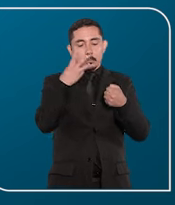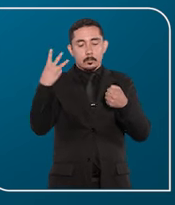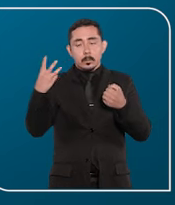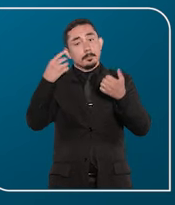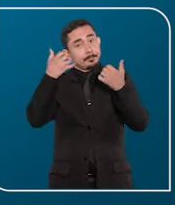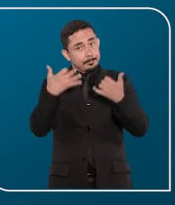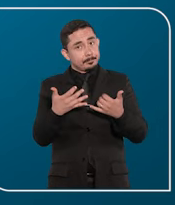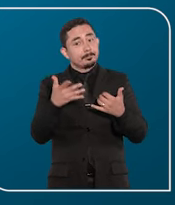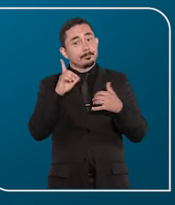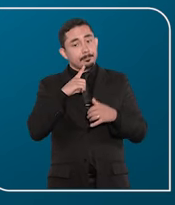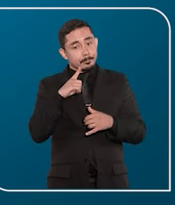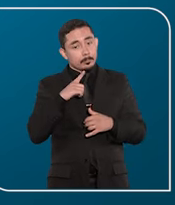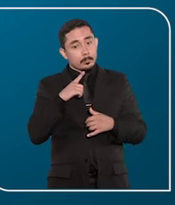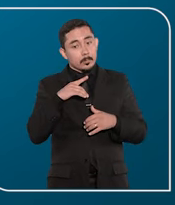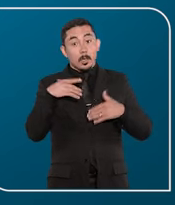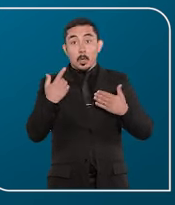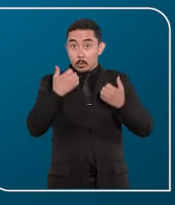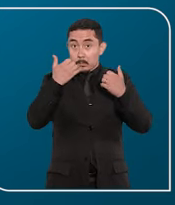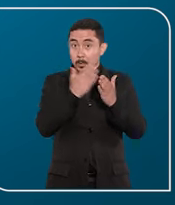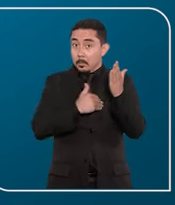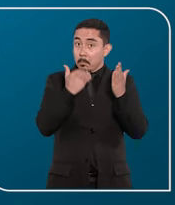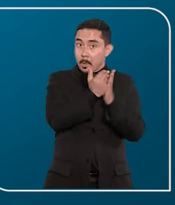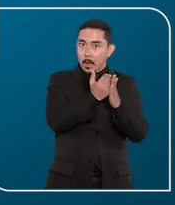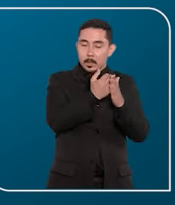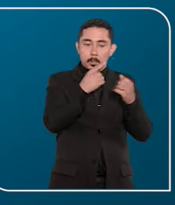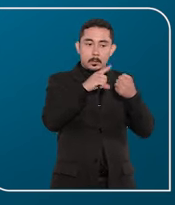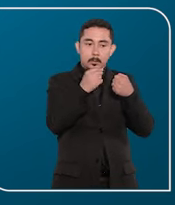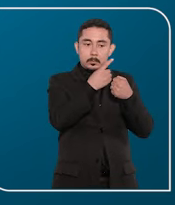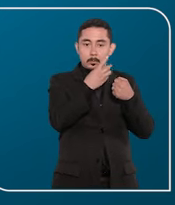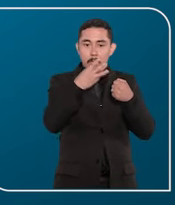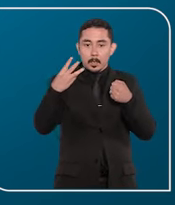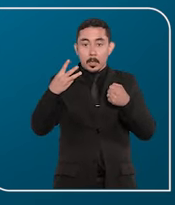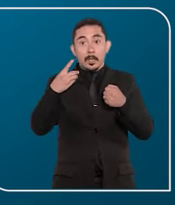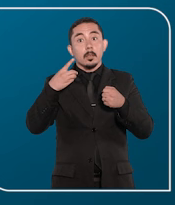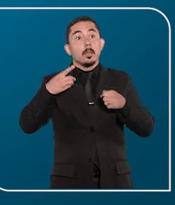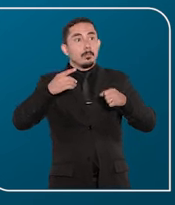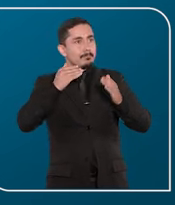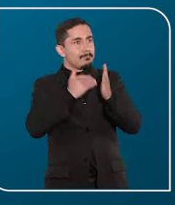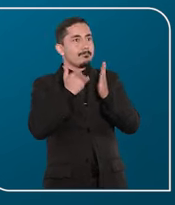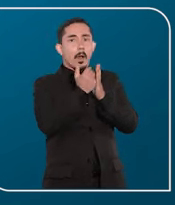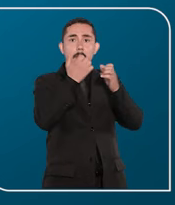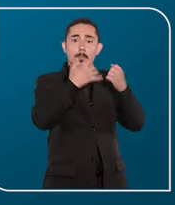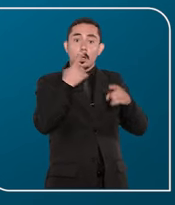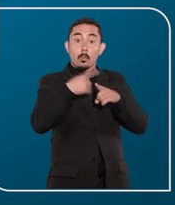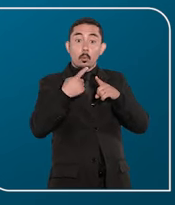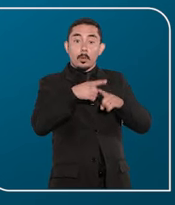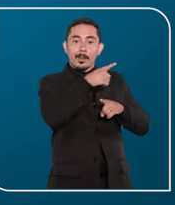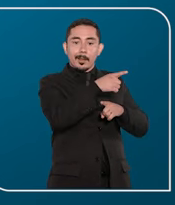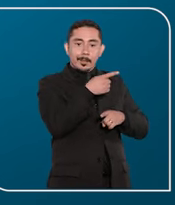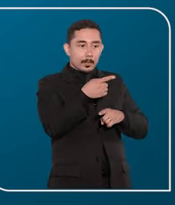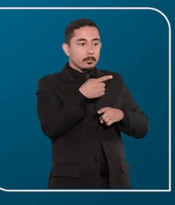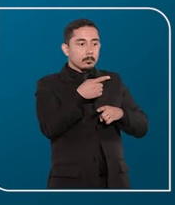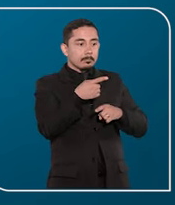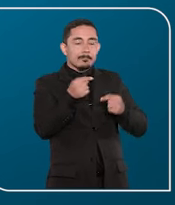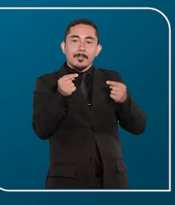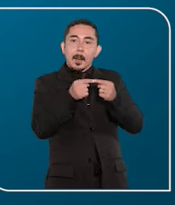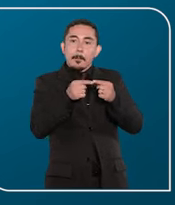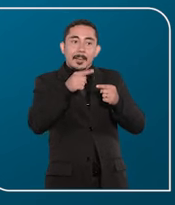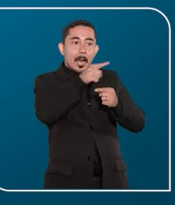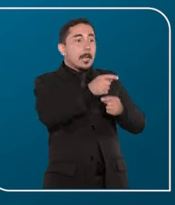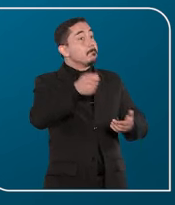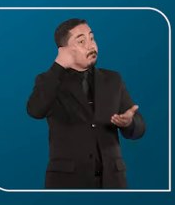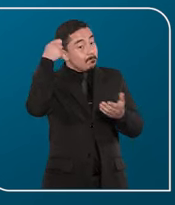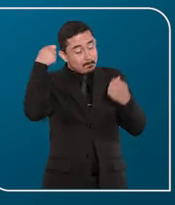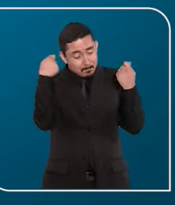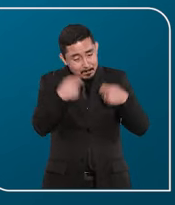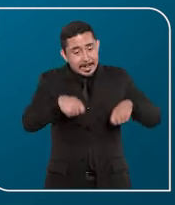observação, o artigo 133 ele vai além, porque ele ainda garante, né, a inviolabilidade do advogado